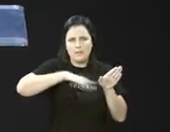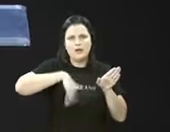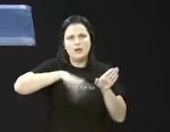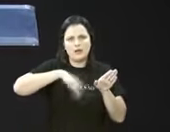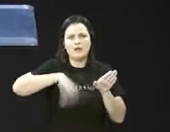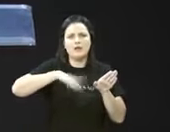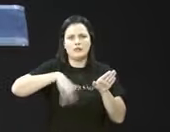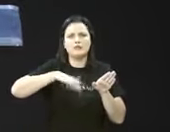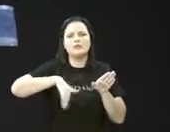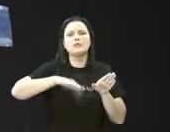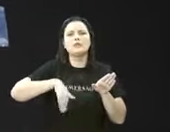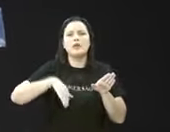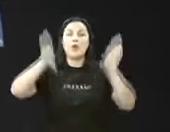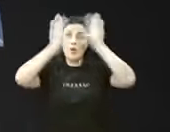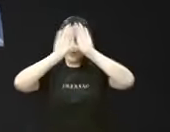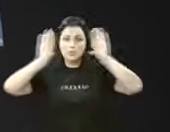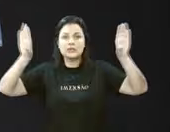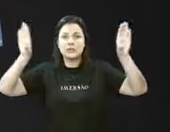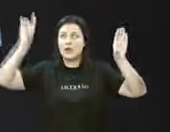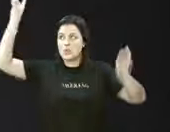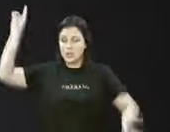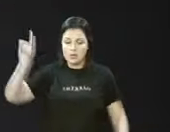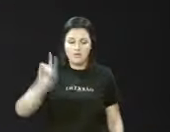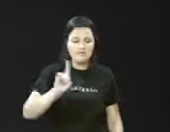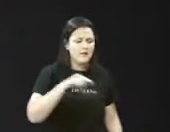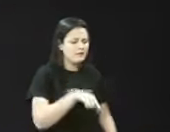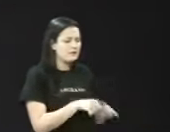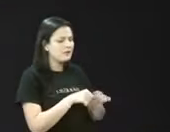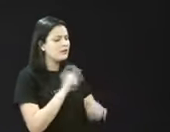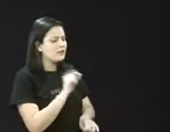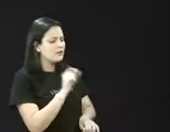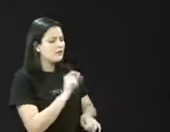O céu apareceu ali, o Deus da perfeição, a